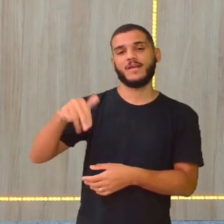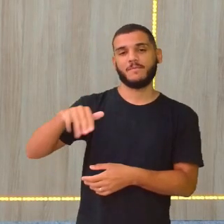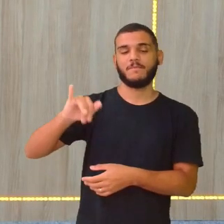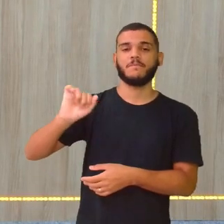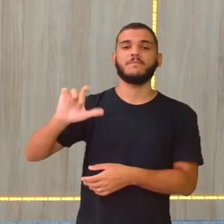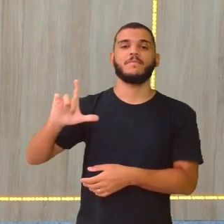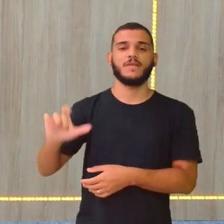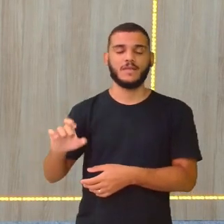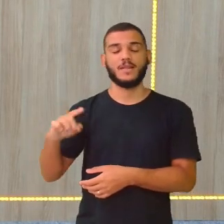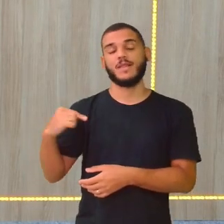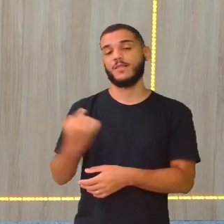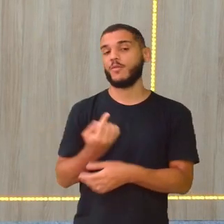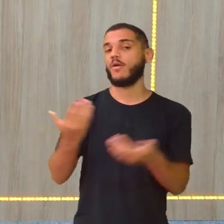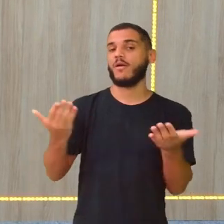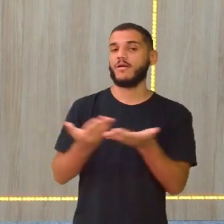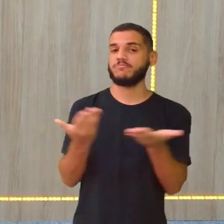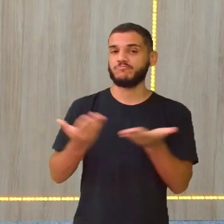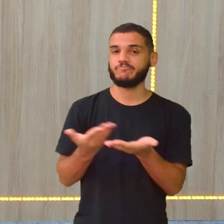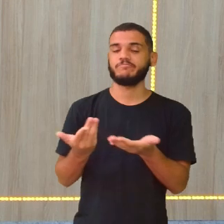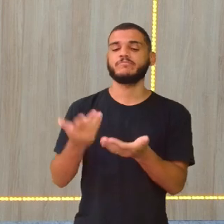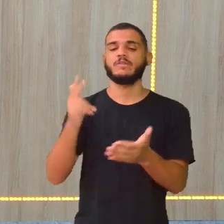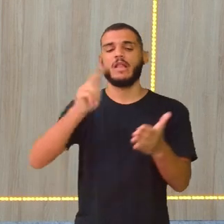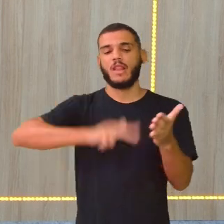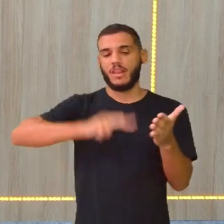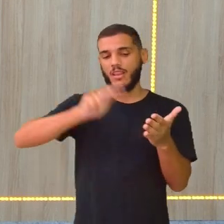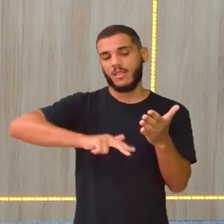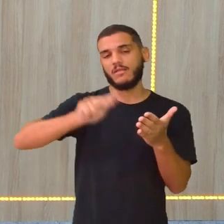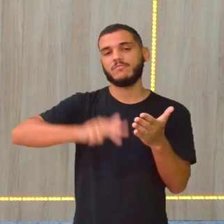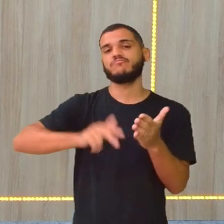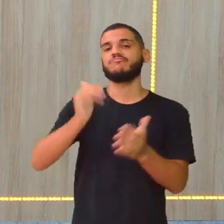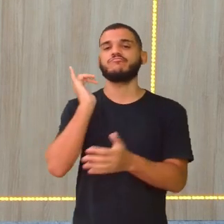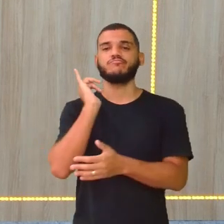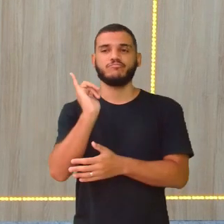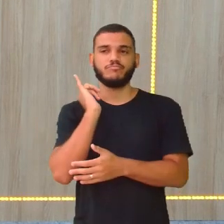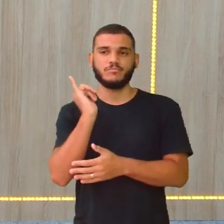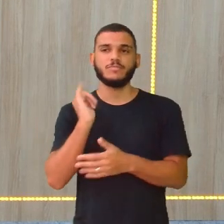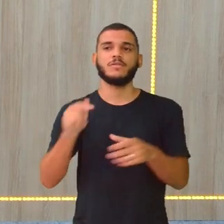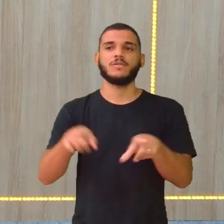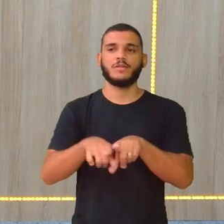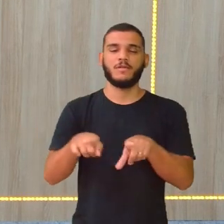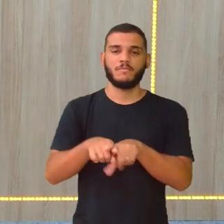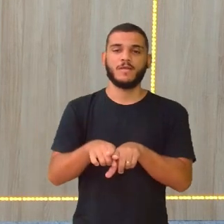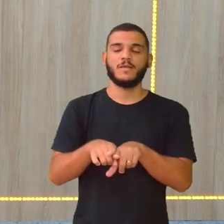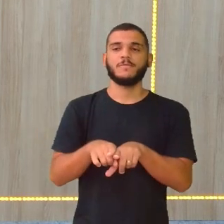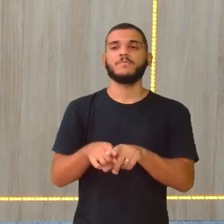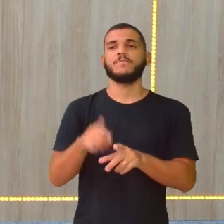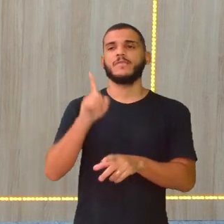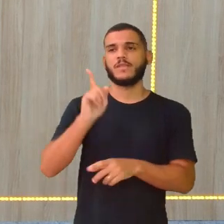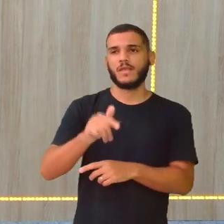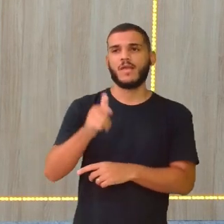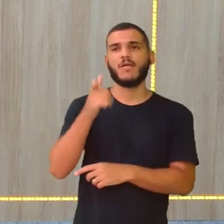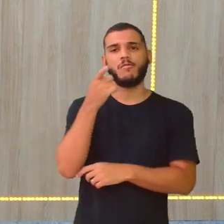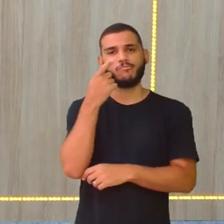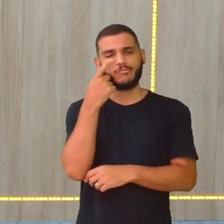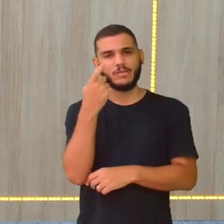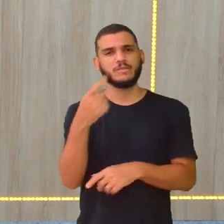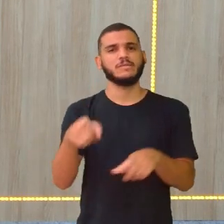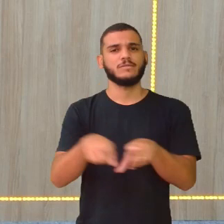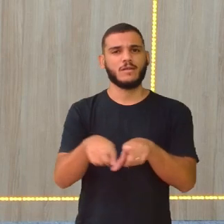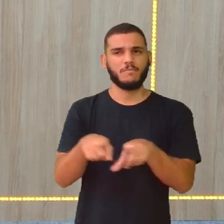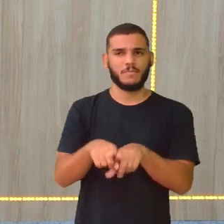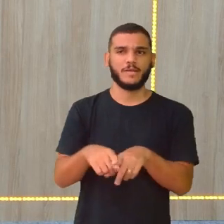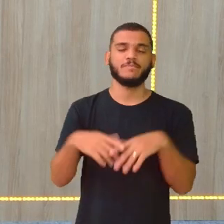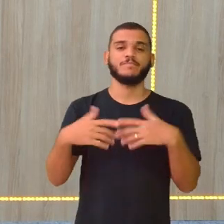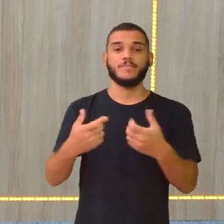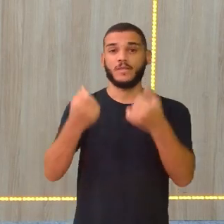nesse momento, lendo essa narrativa. E é interessante, não é? Eu coloquei aqui, não é? Contar a